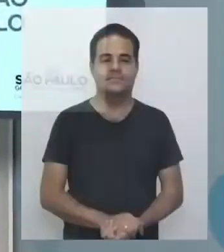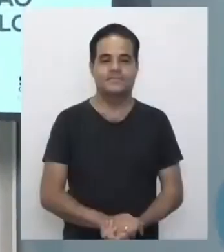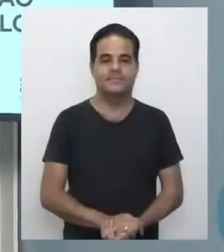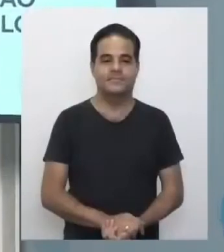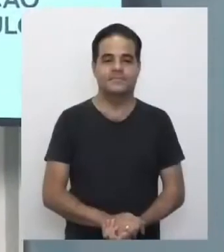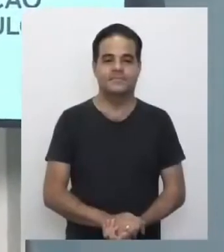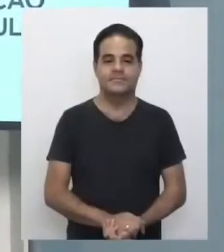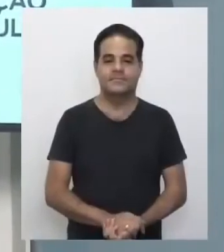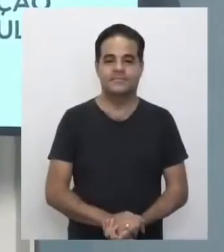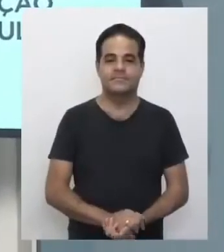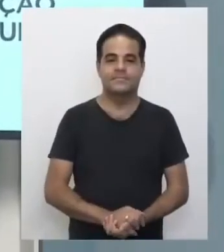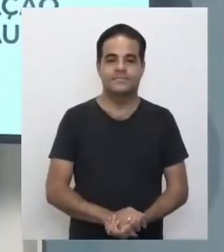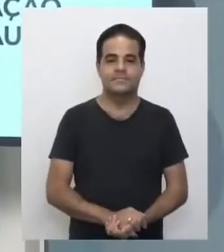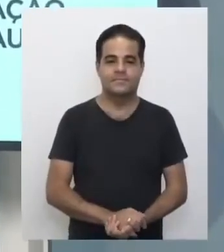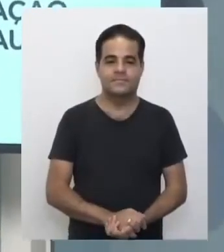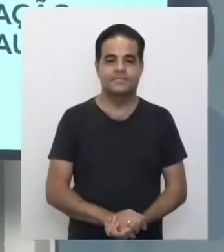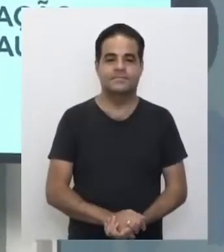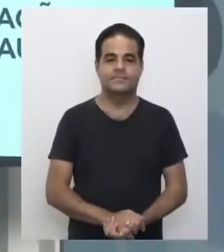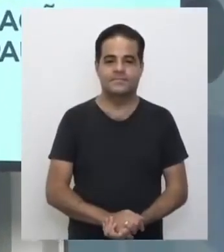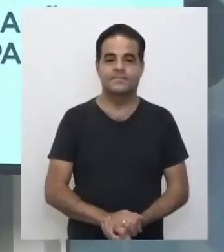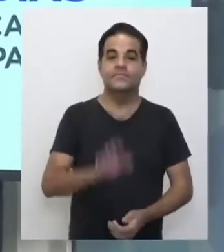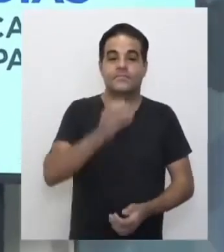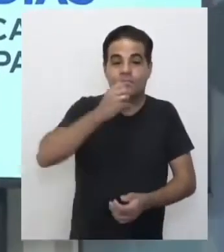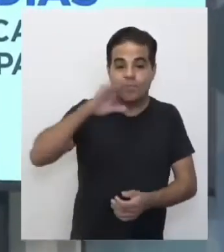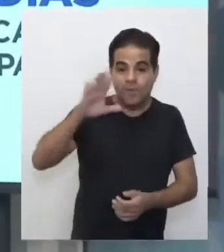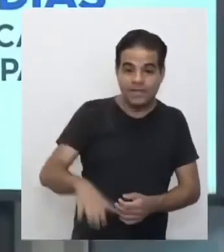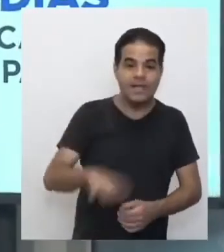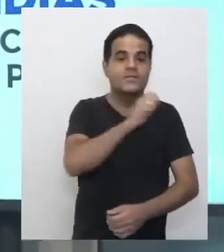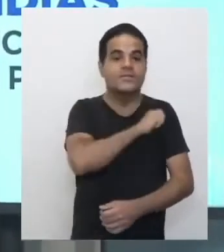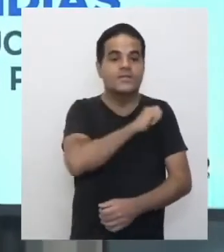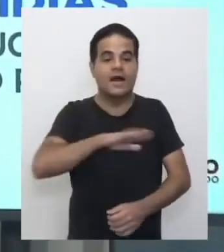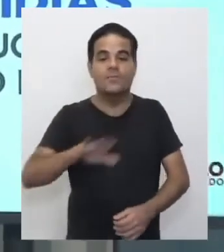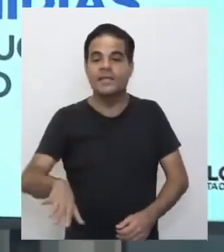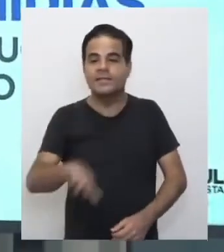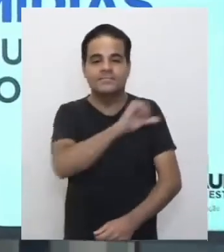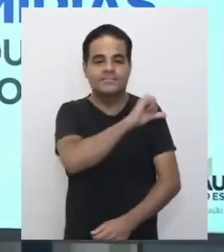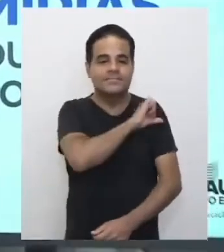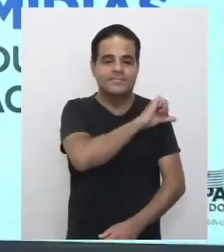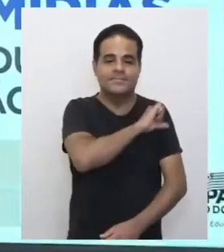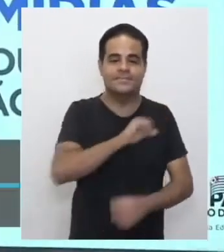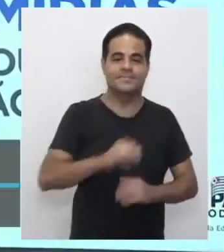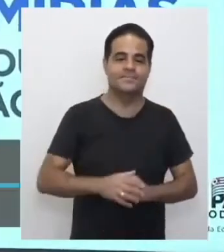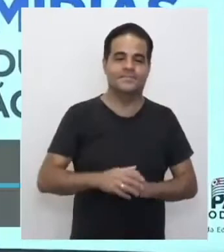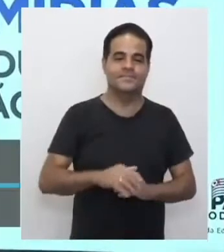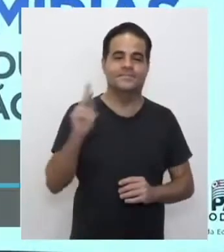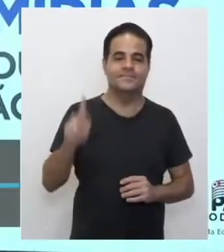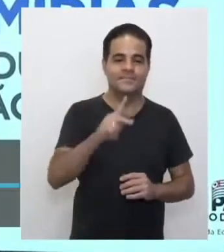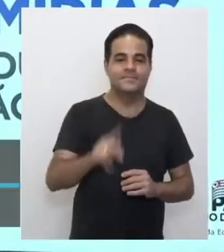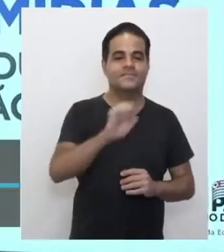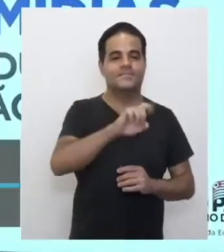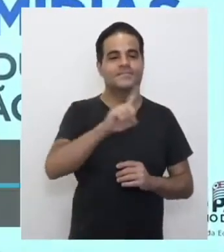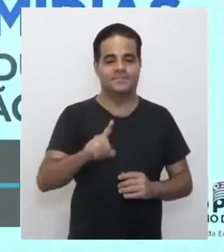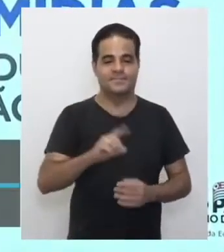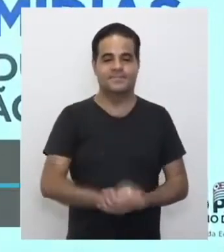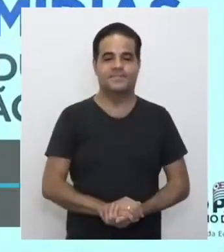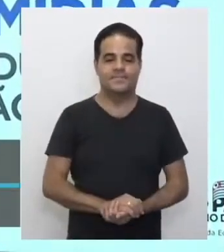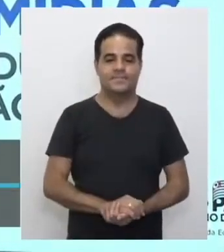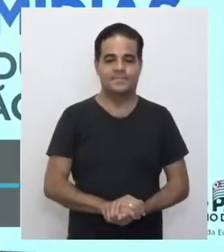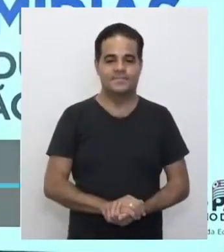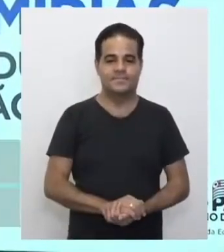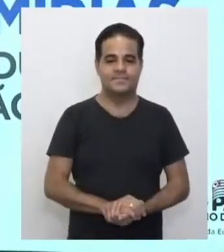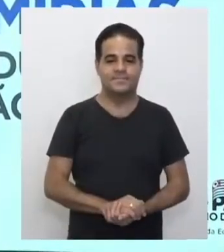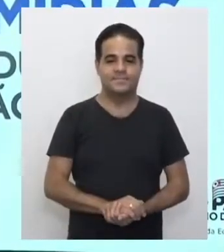Good afternoon, students of the 9th grade. Boa tarde, alunos do 9º ano. I'm Teacher Ed, sou o Professor Ed. Here with me, I have the amazing